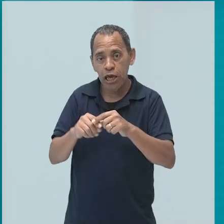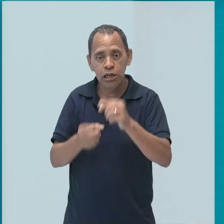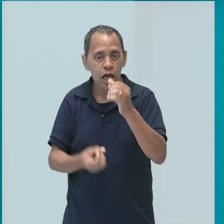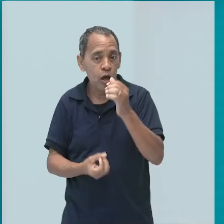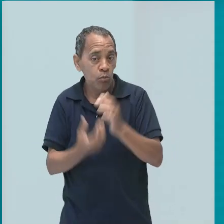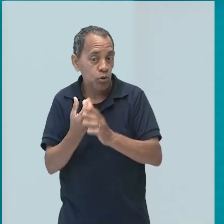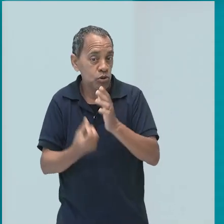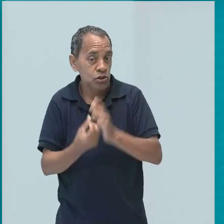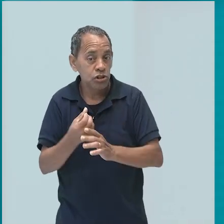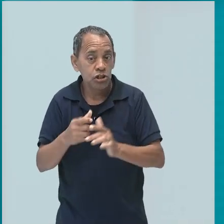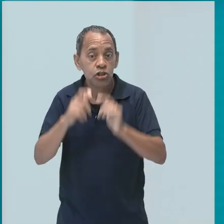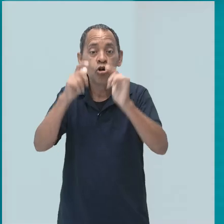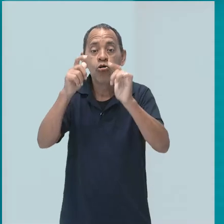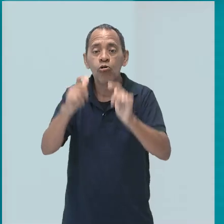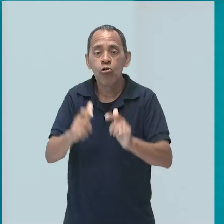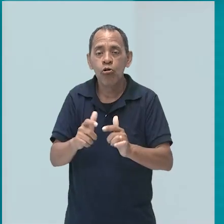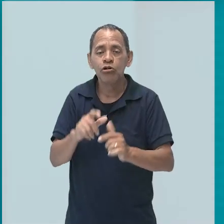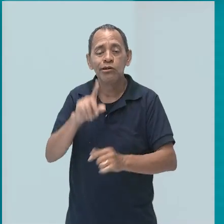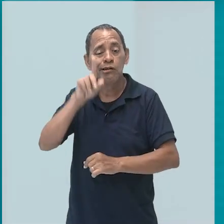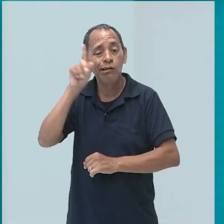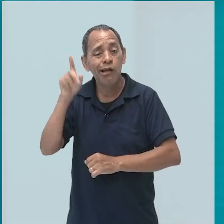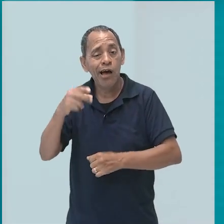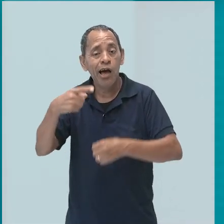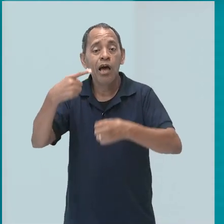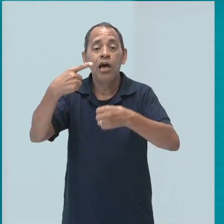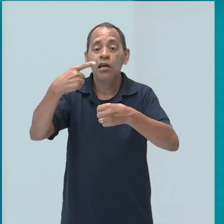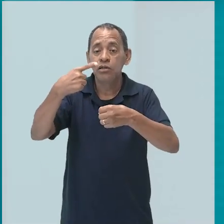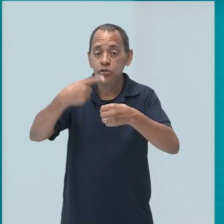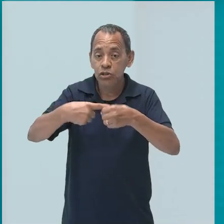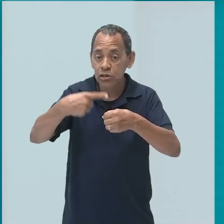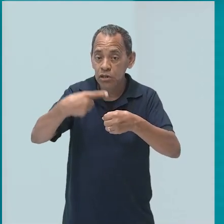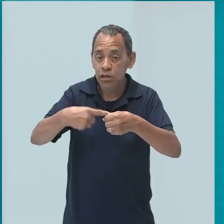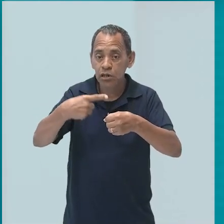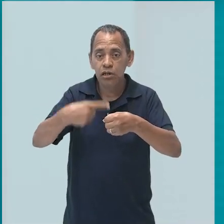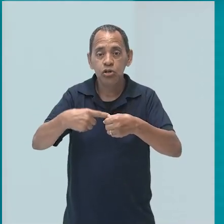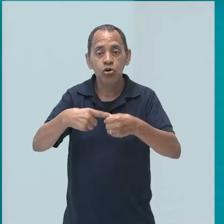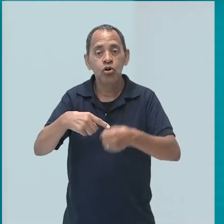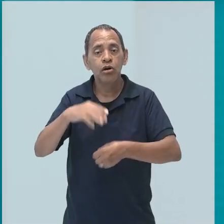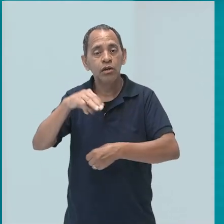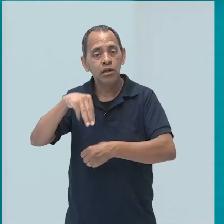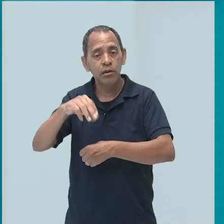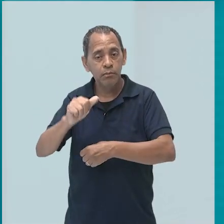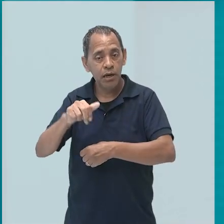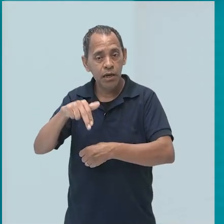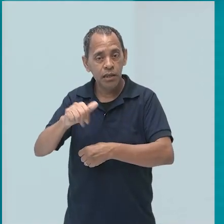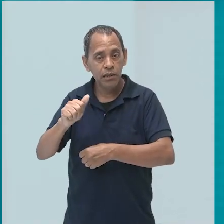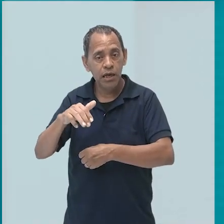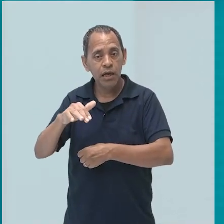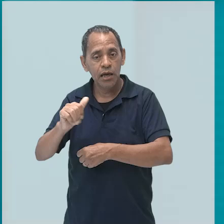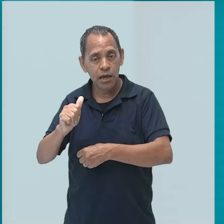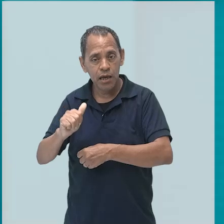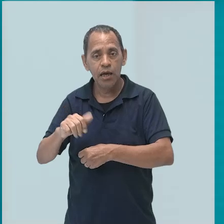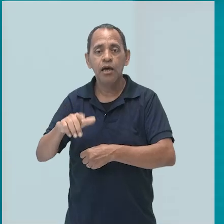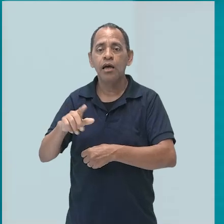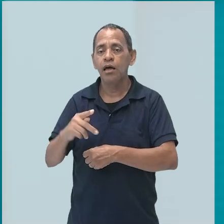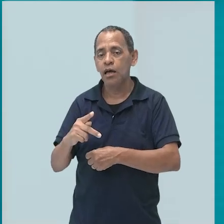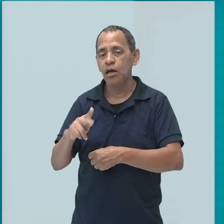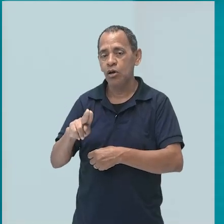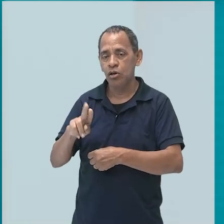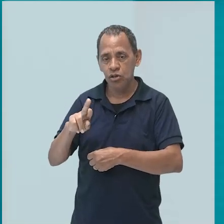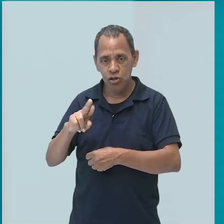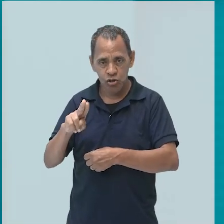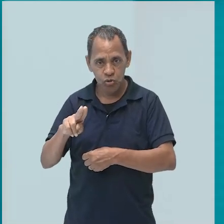Manacapuru, observem, de Manacapuru, de onde ele veio, a origem de onde veio o nosso